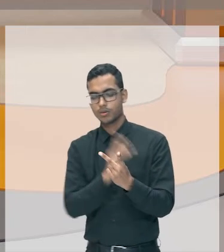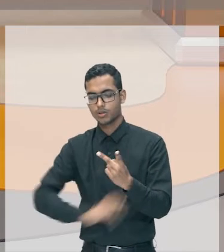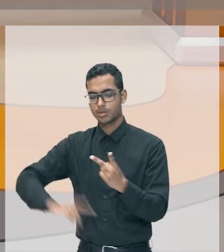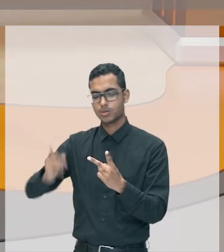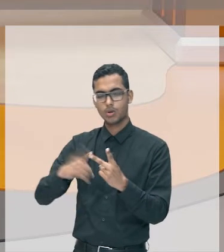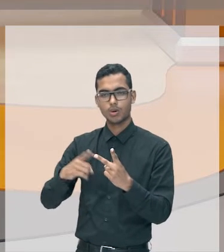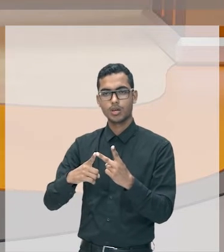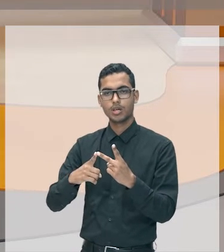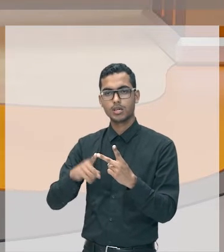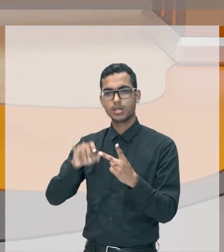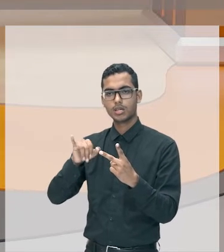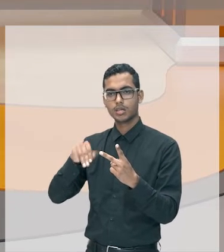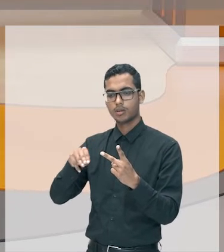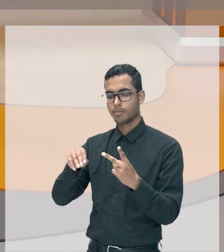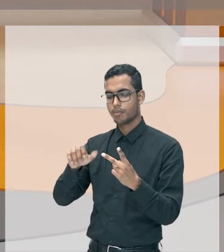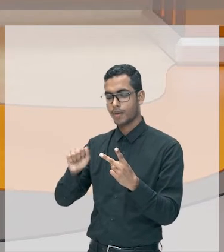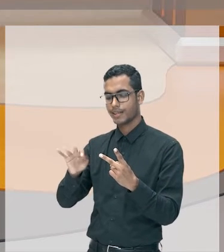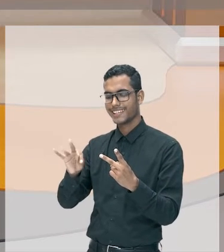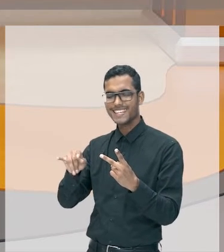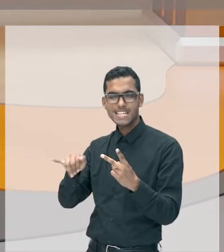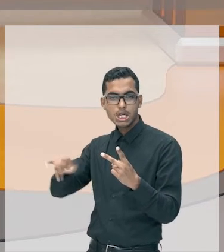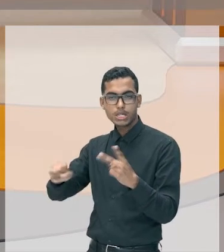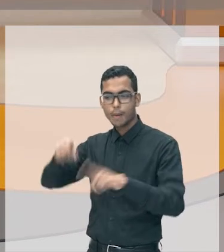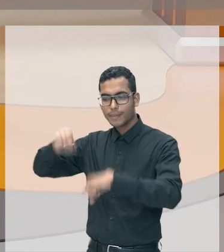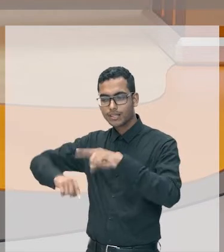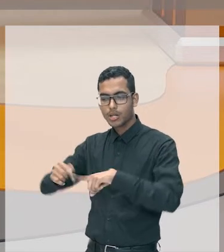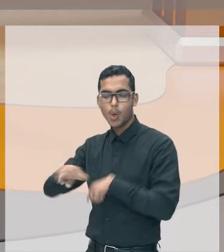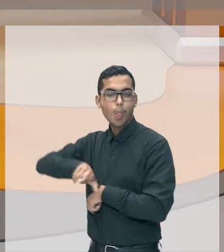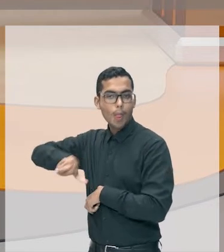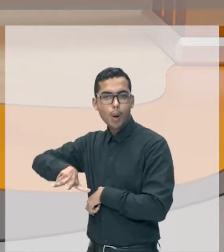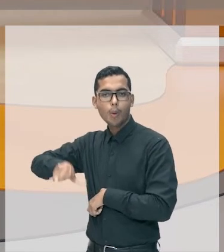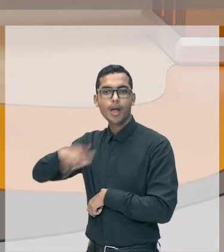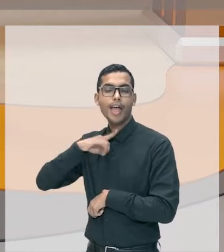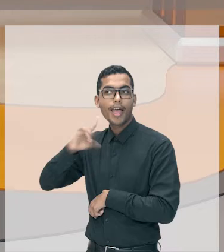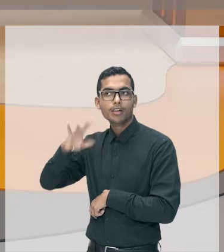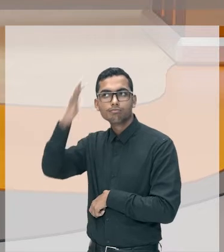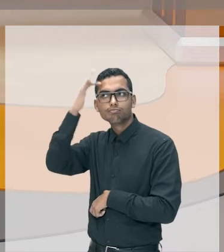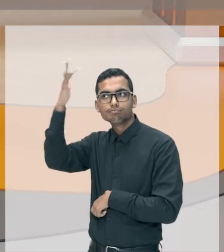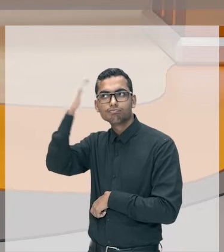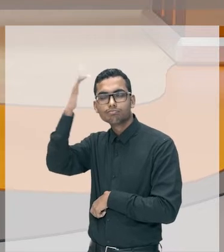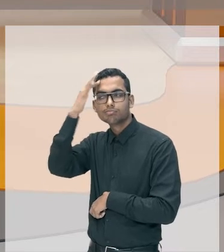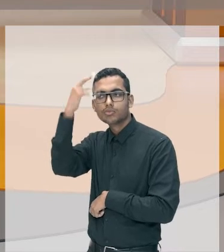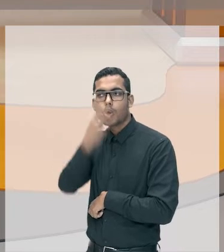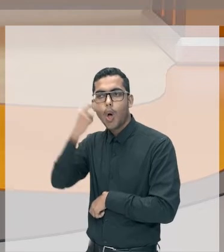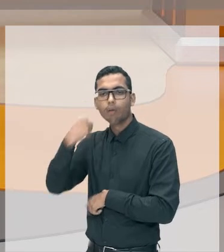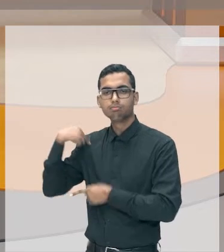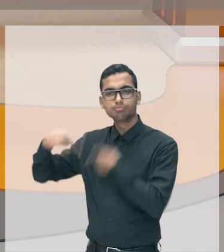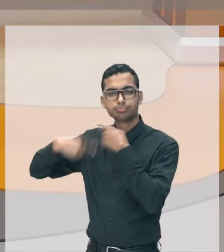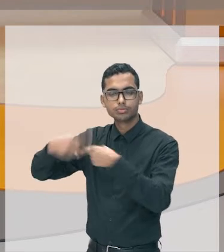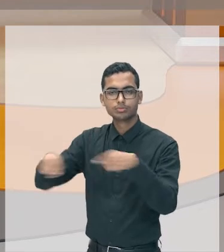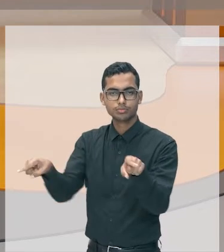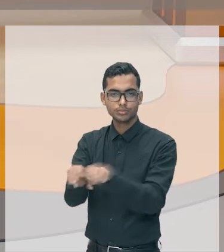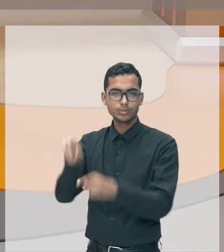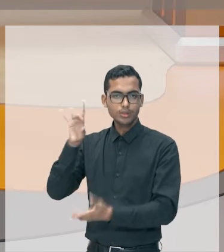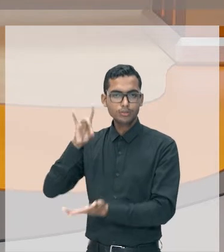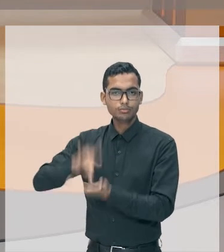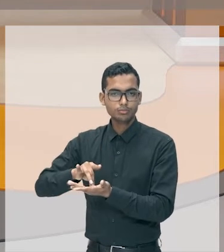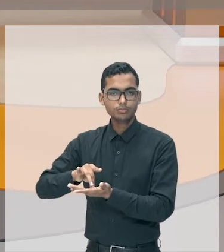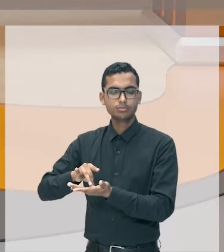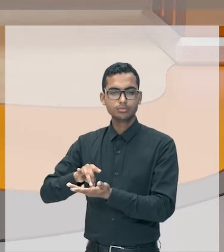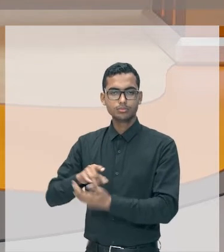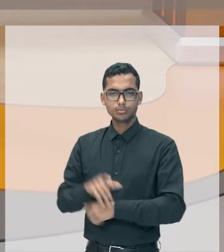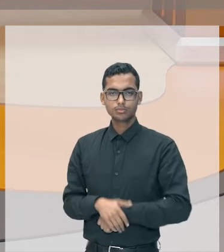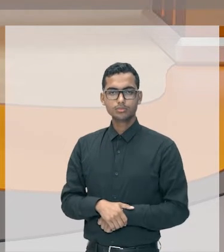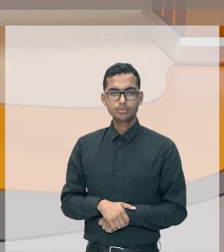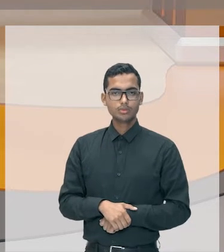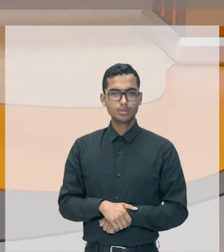também desenvolvidas pelo homem, mas elas não existem ali na materialidade. As tradições, os costumes,